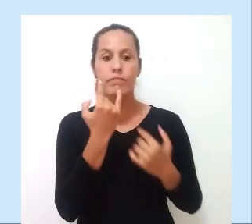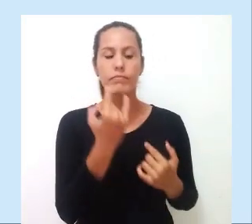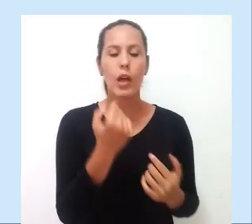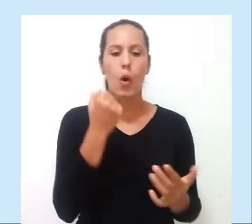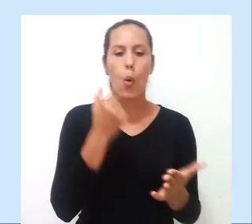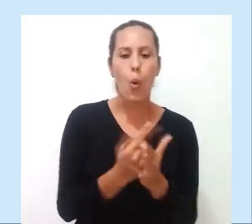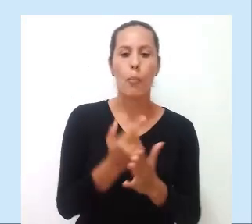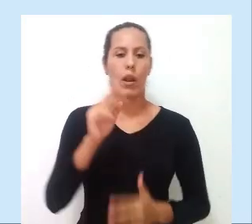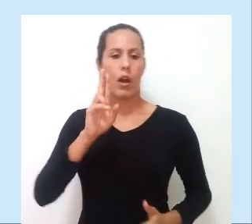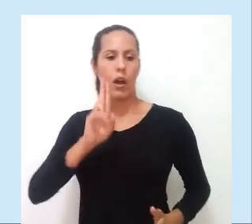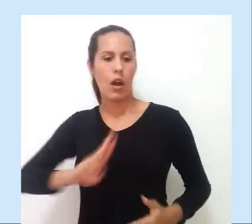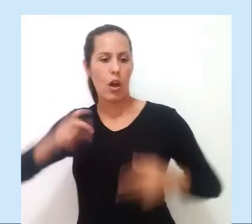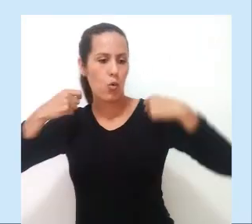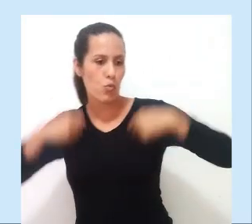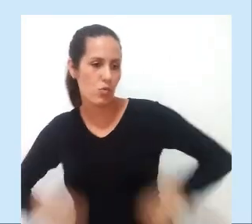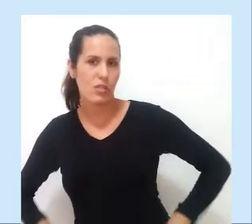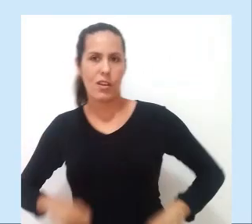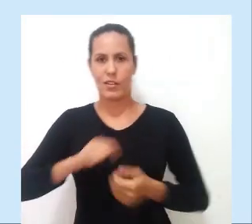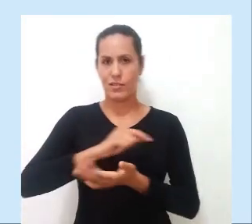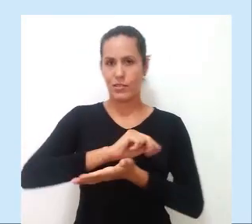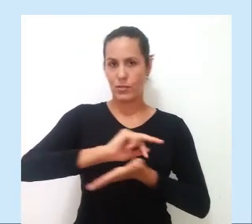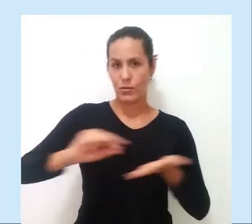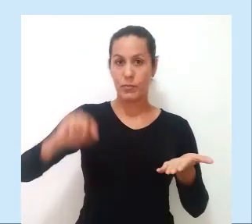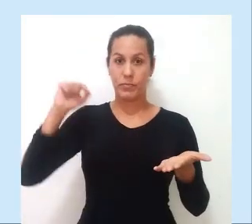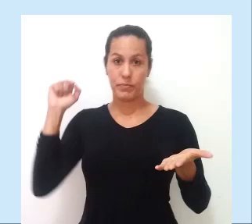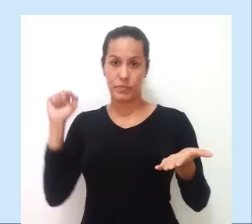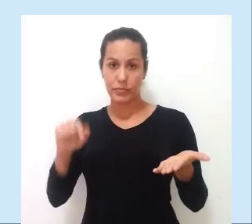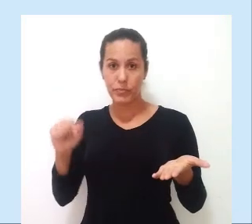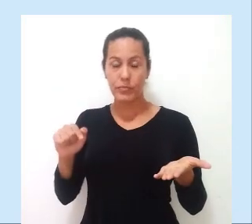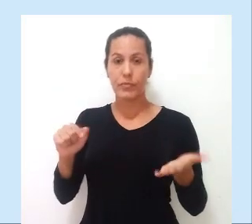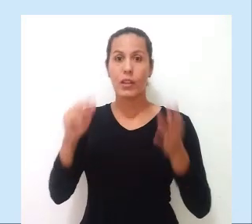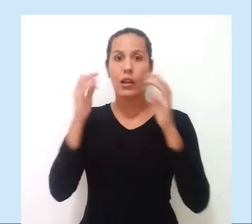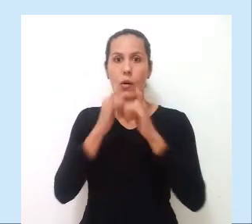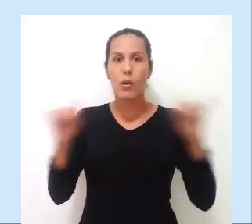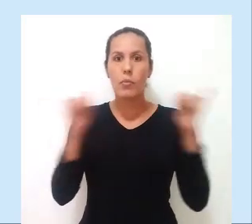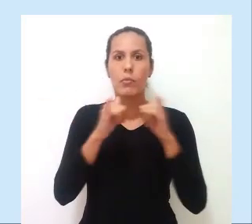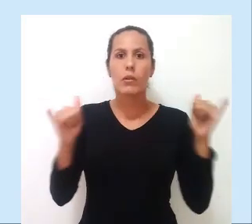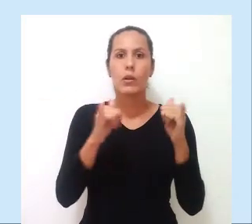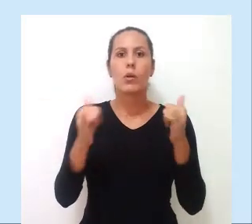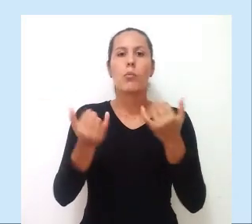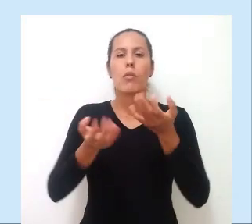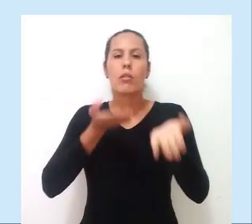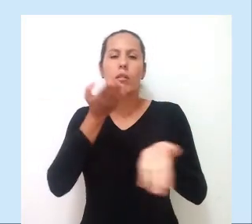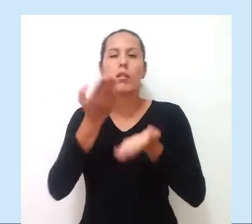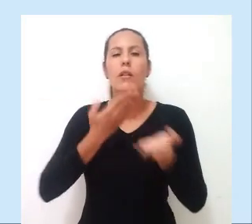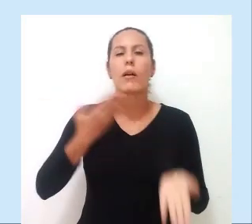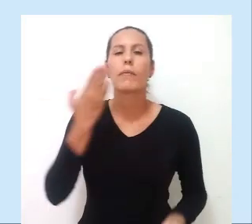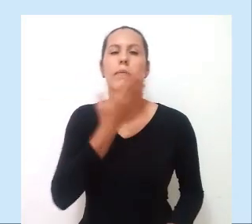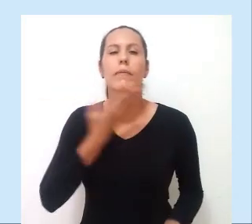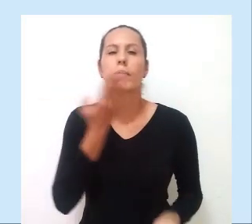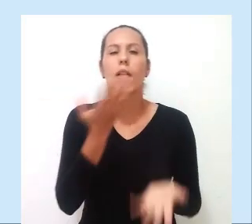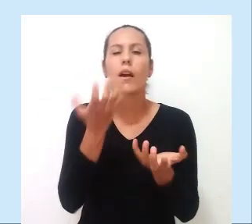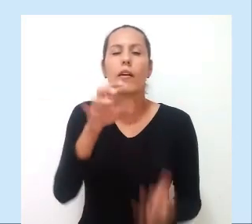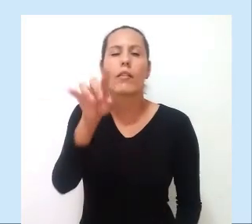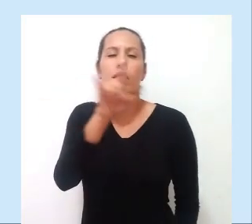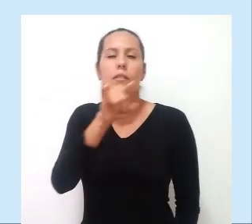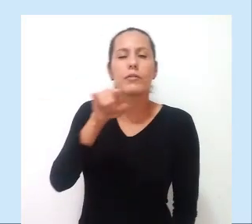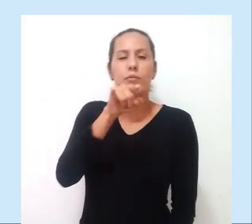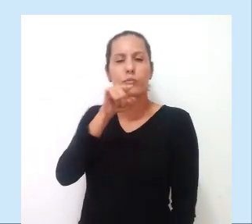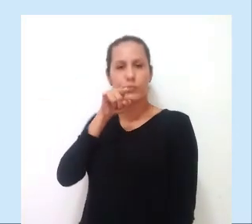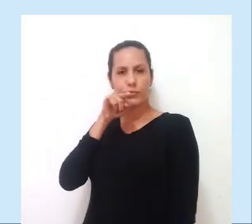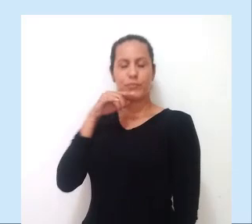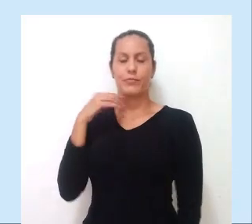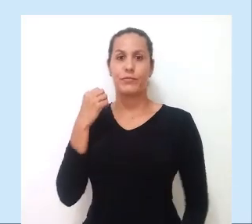gênero propaganda, advertise, ela é extremamente apelativa. Ela quer chamar a sua